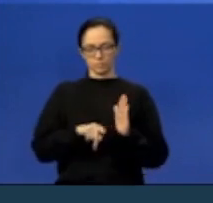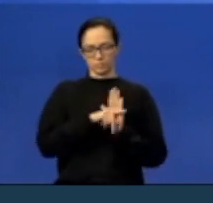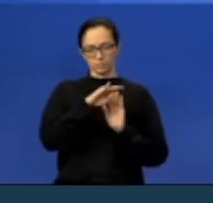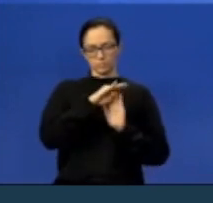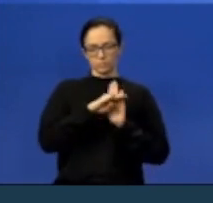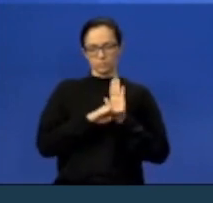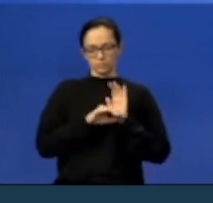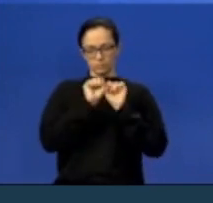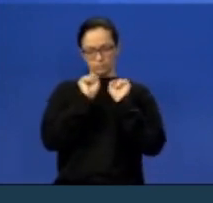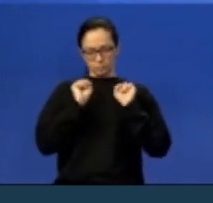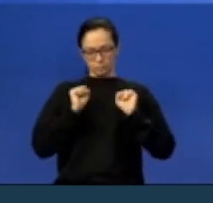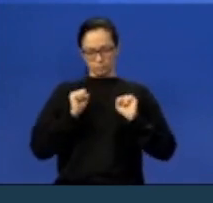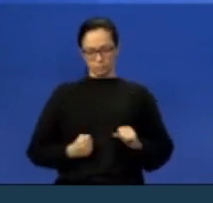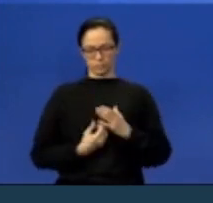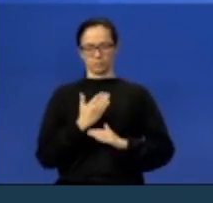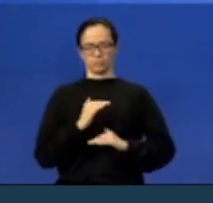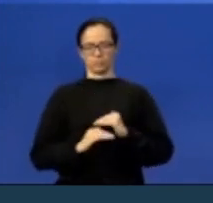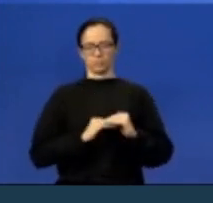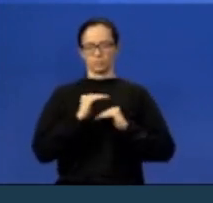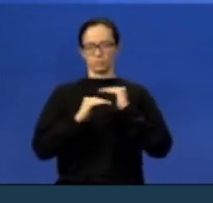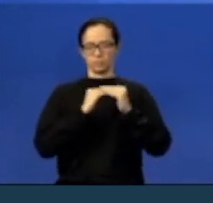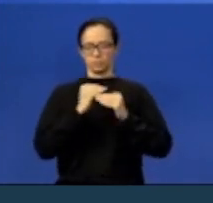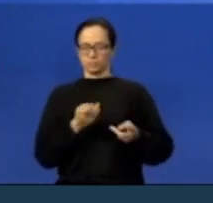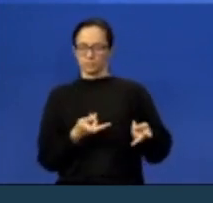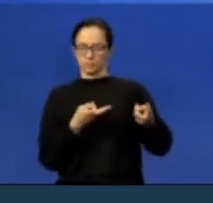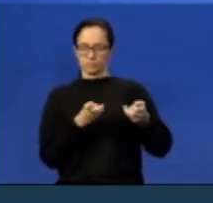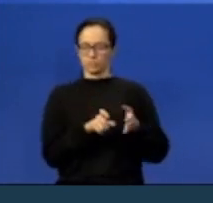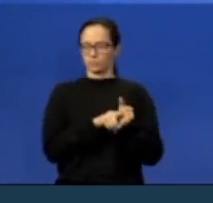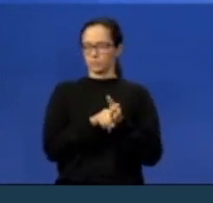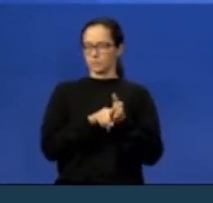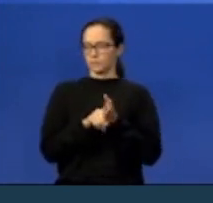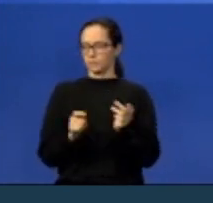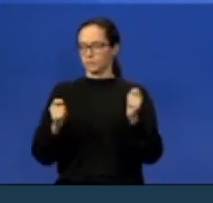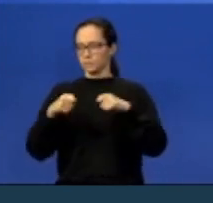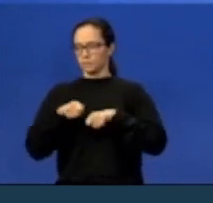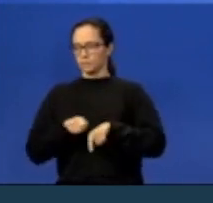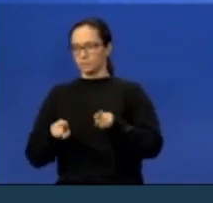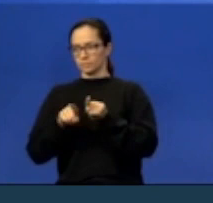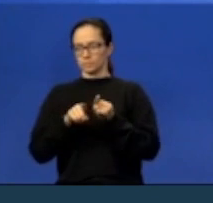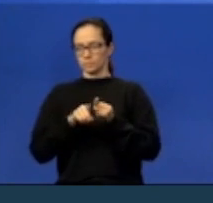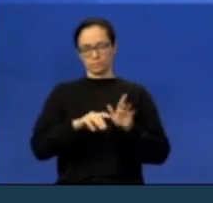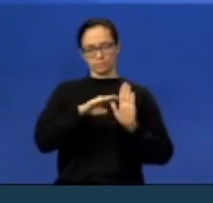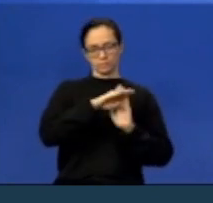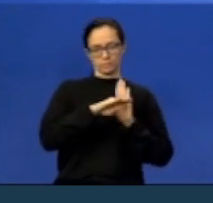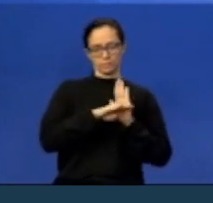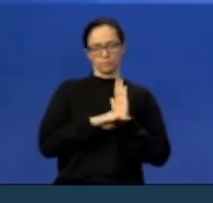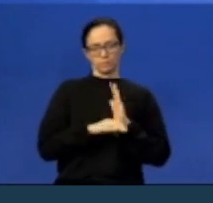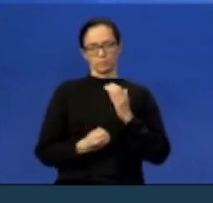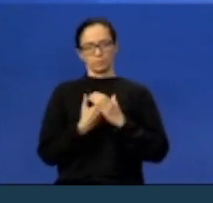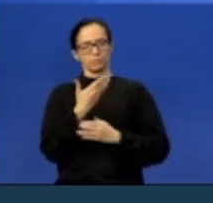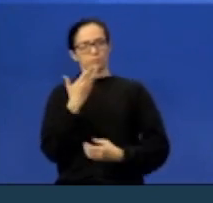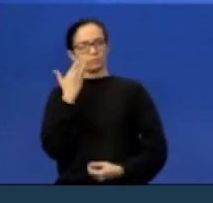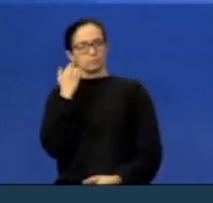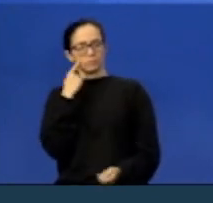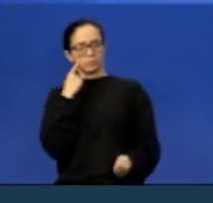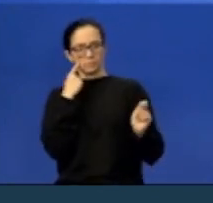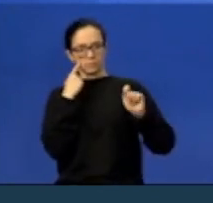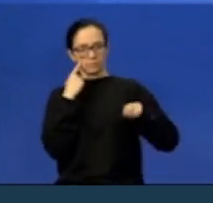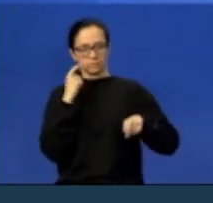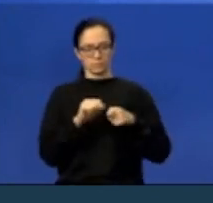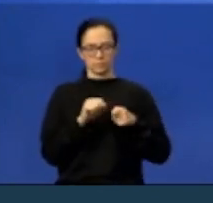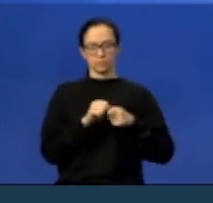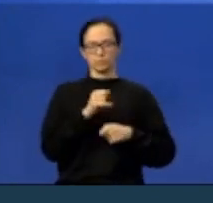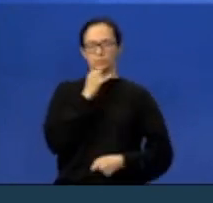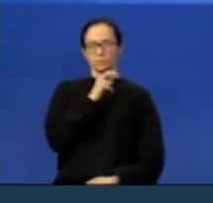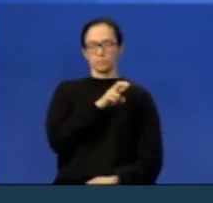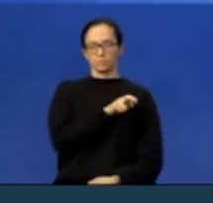muito envolvido e que ele é investigado também em exames de diagnóstico por imagem, como, por exemplo, o